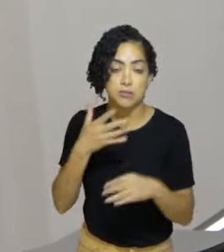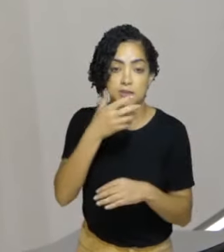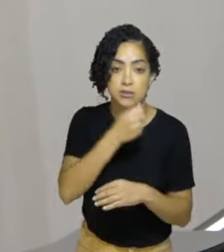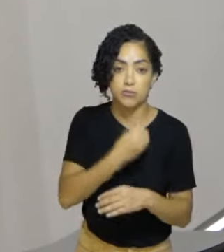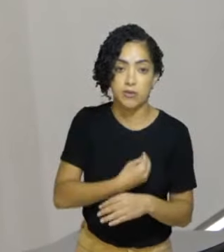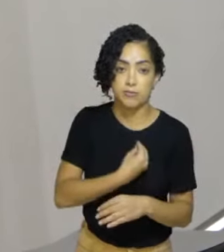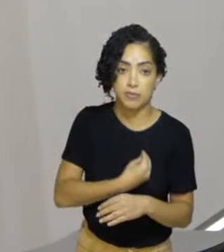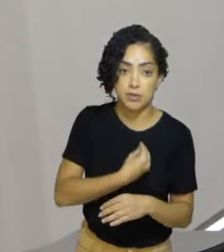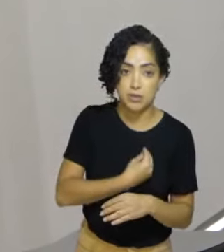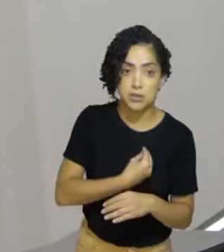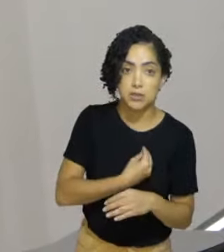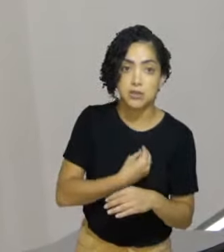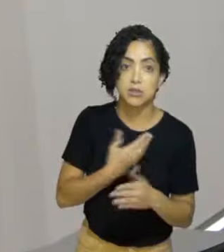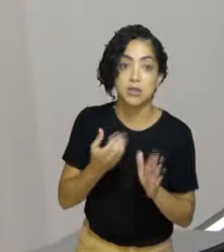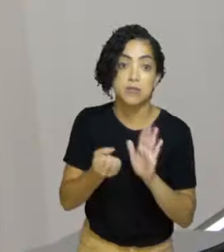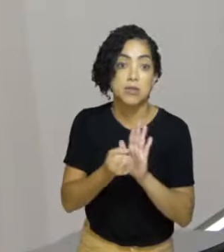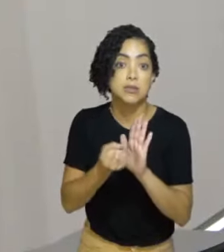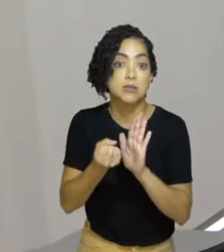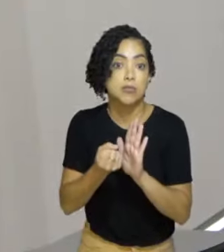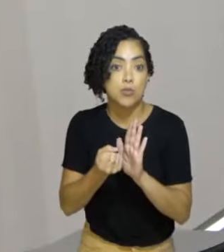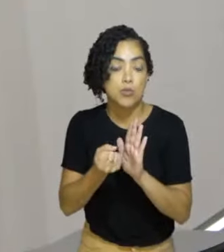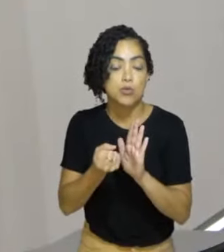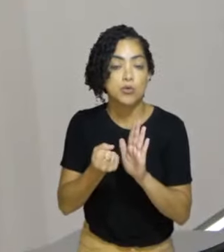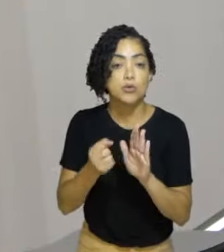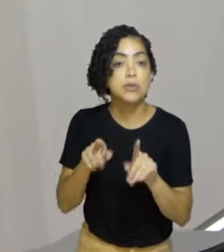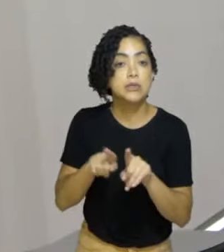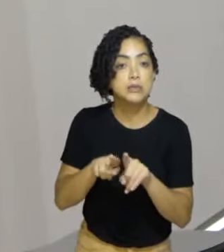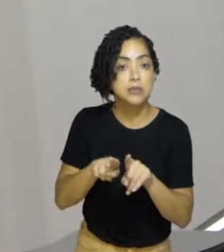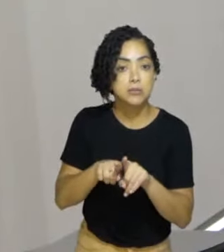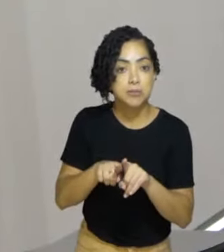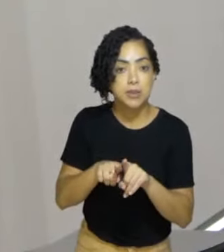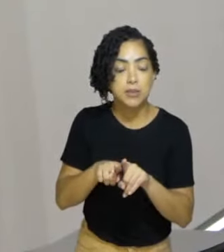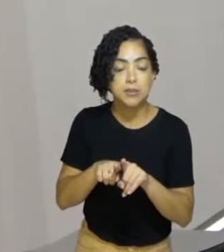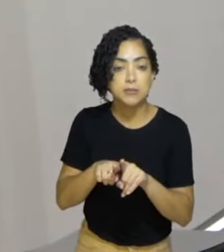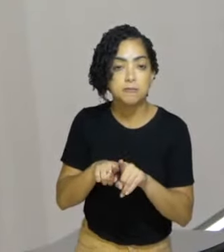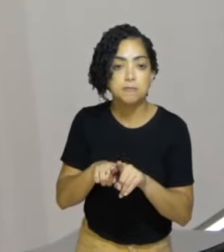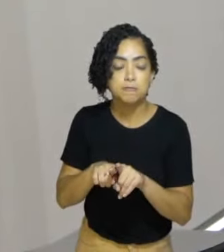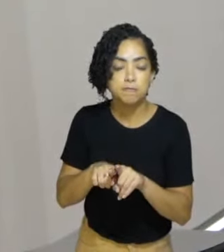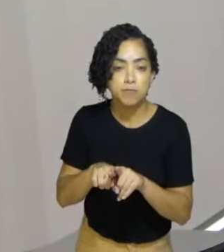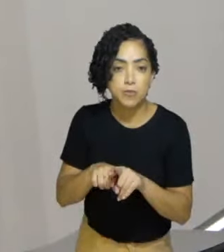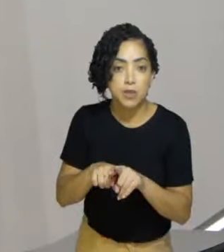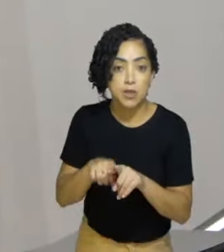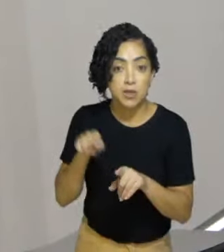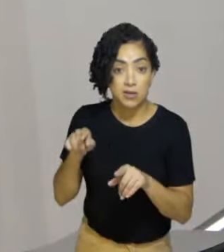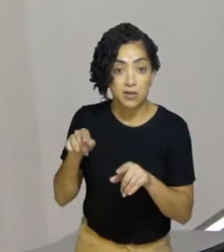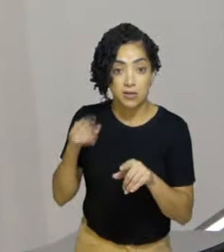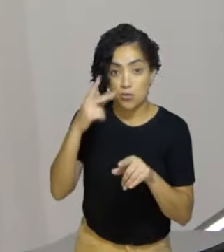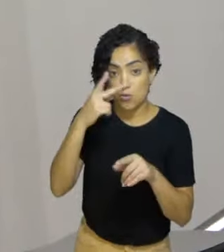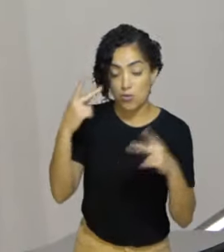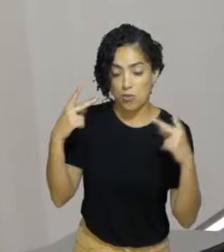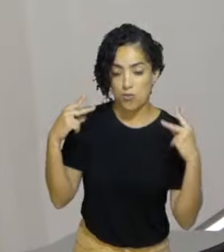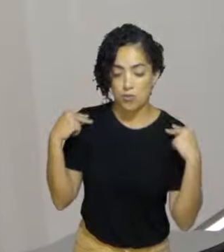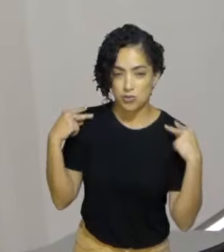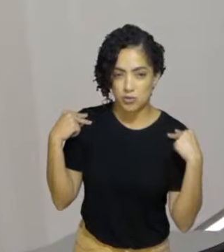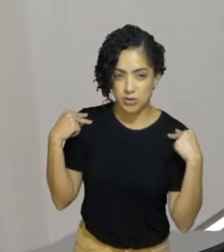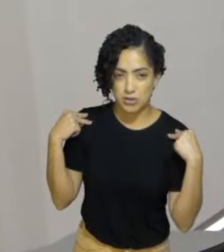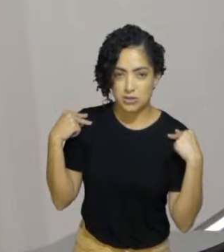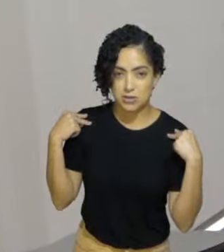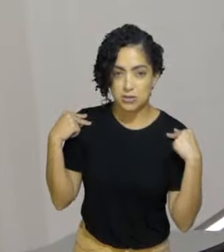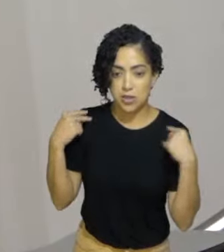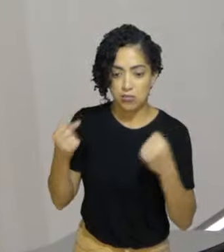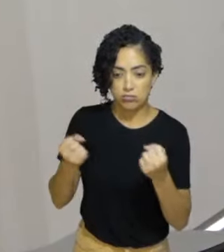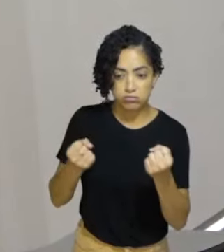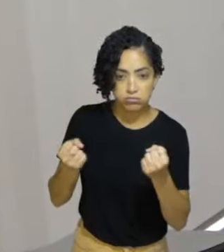patrimônio e, ao mesmo tempo, conseguir com que o motorista, ao trafegar,